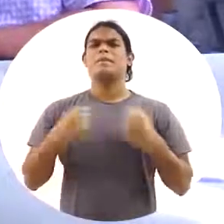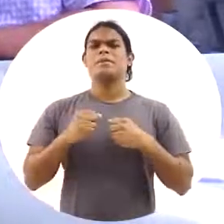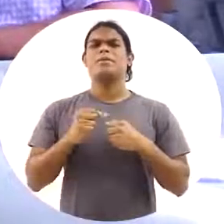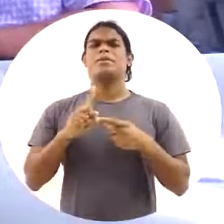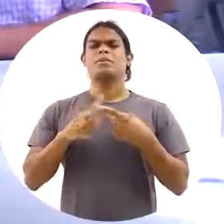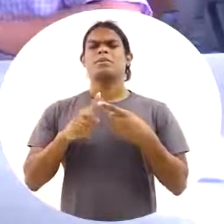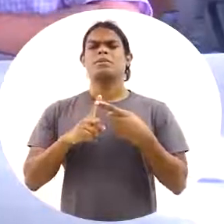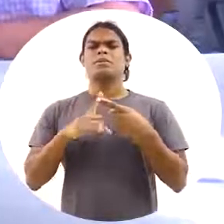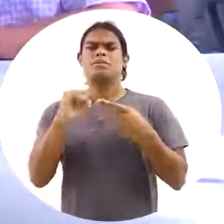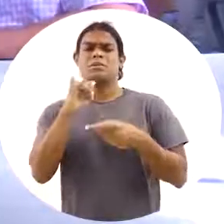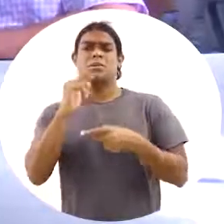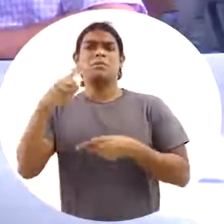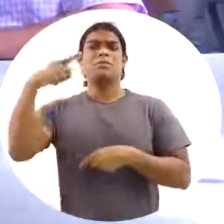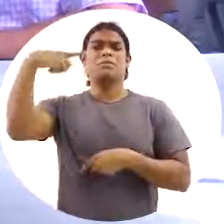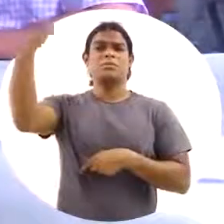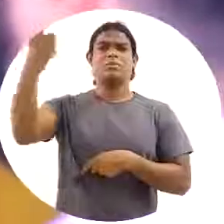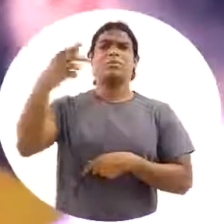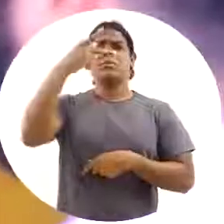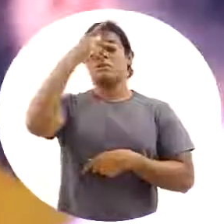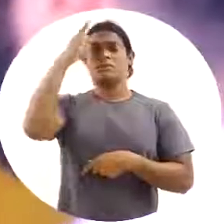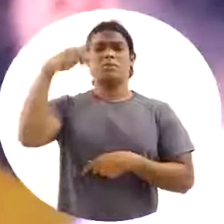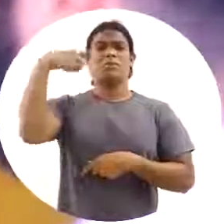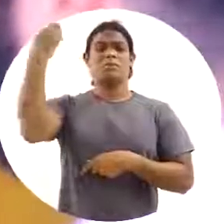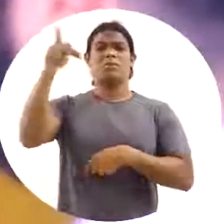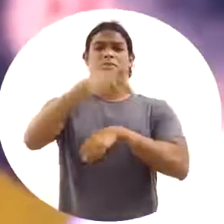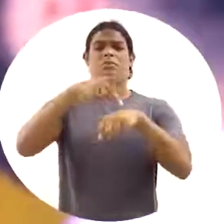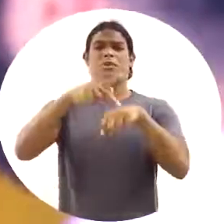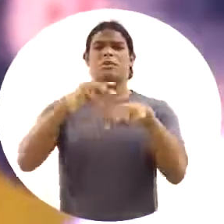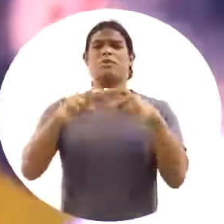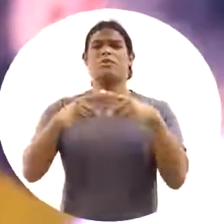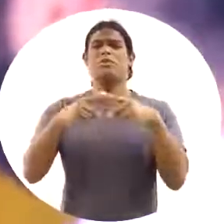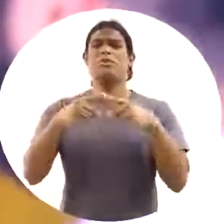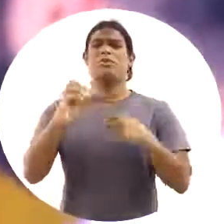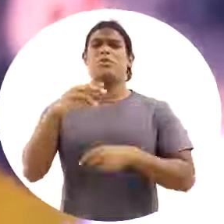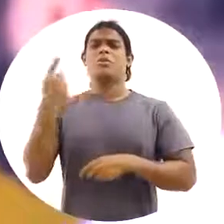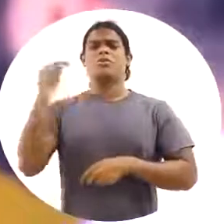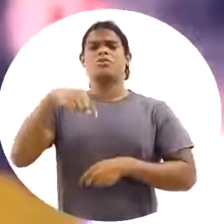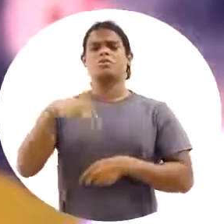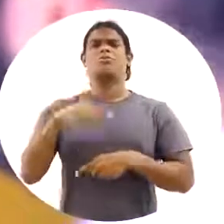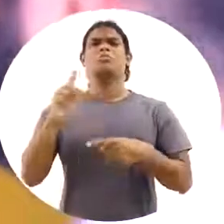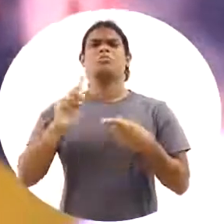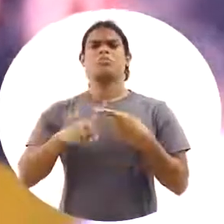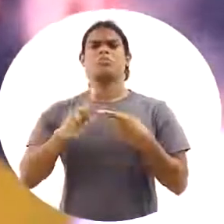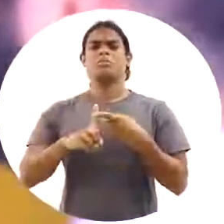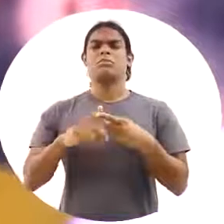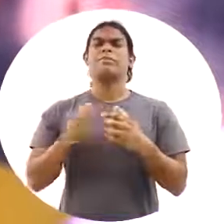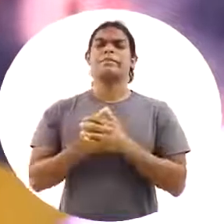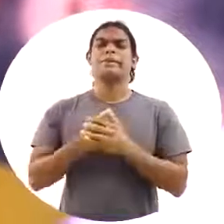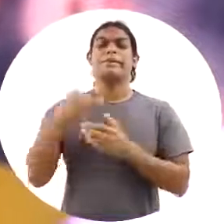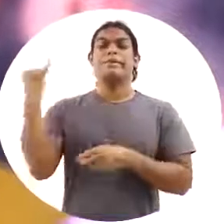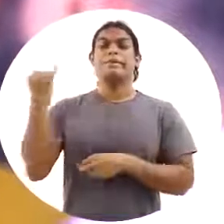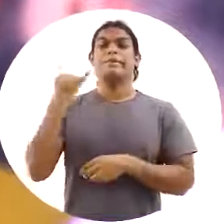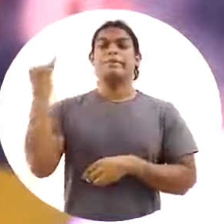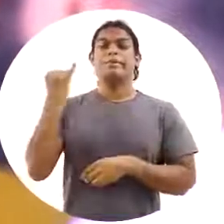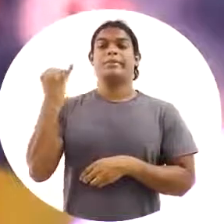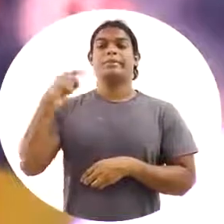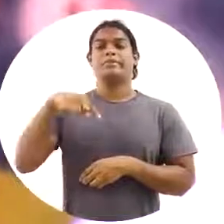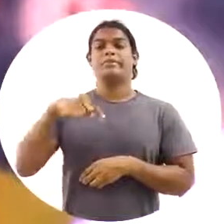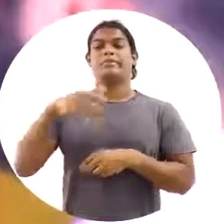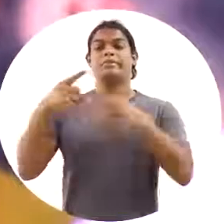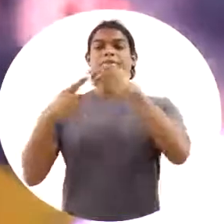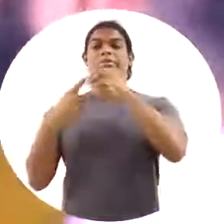locais aqui, né, como também nacionais. Tá, eu acho que o principal para mim, na minha formação,